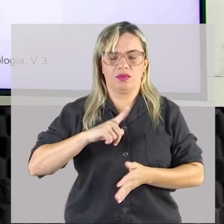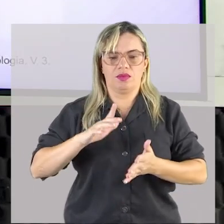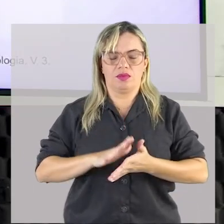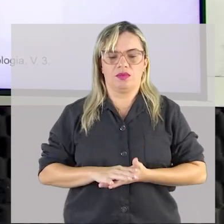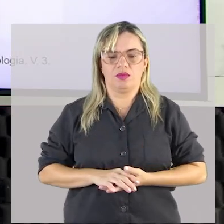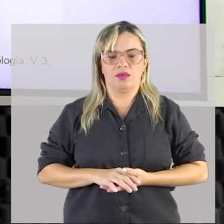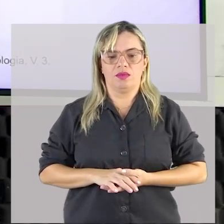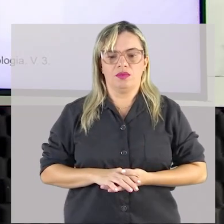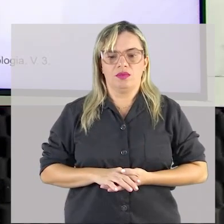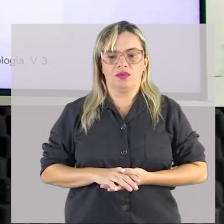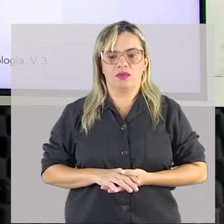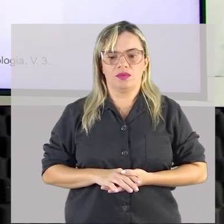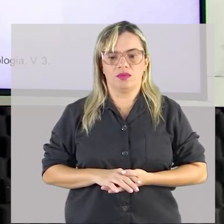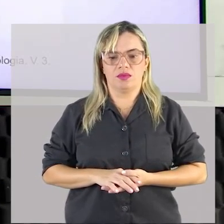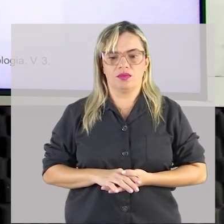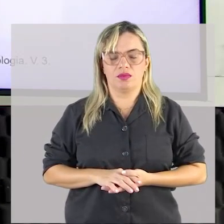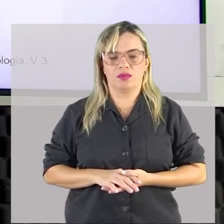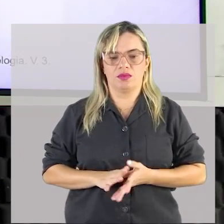tem